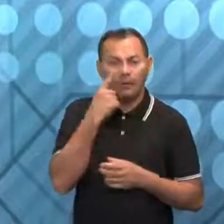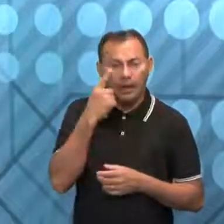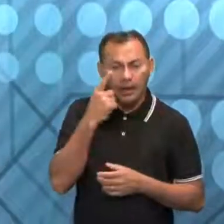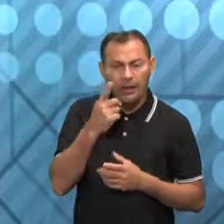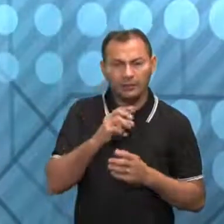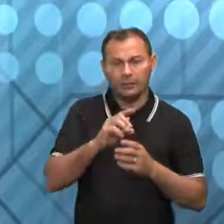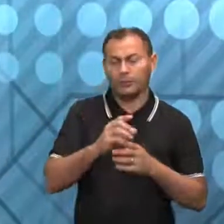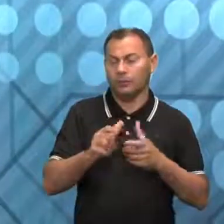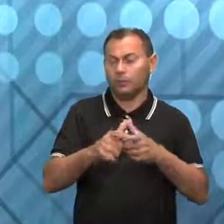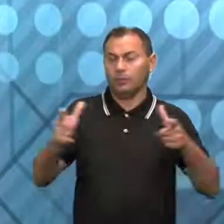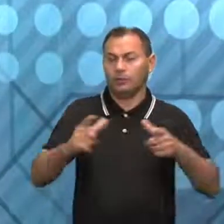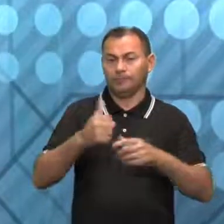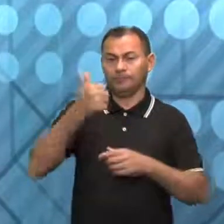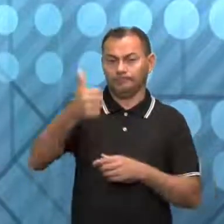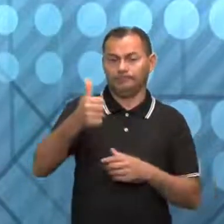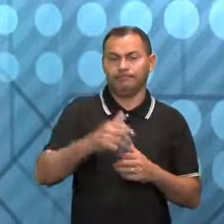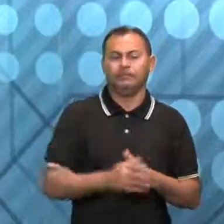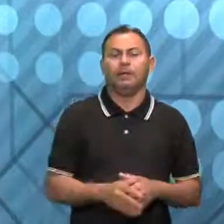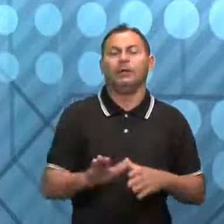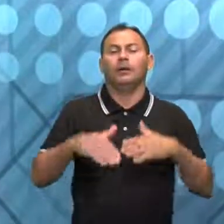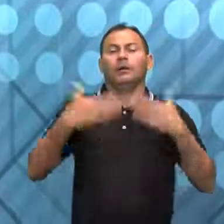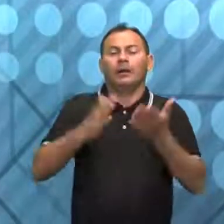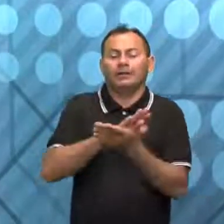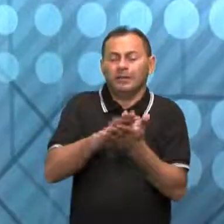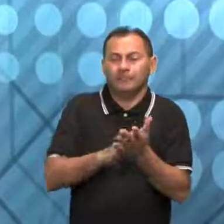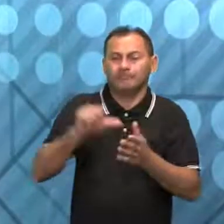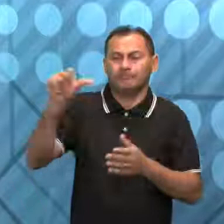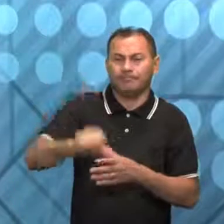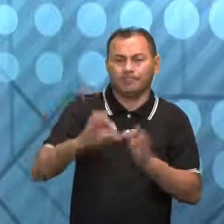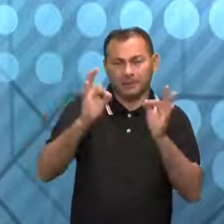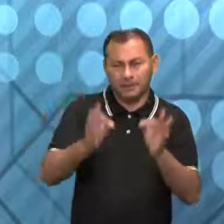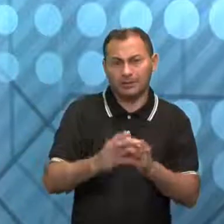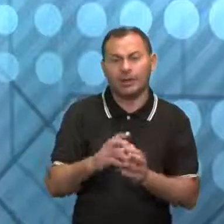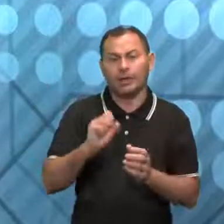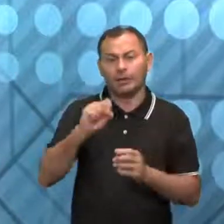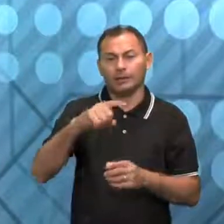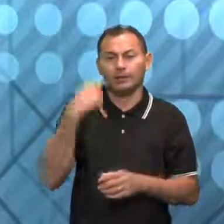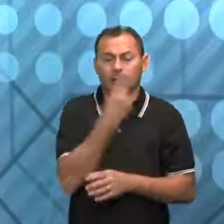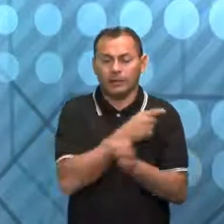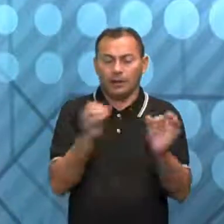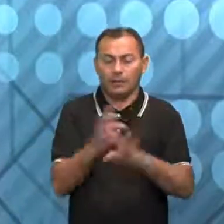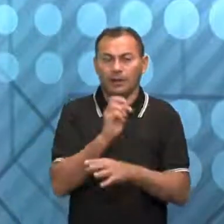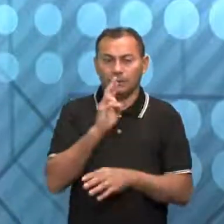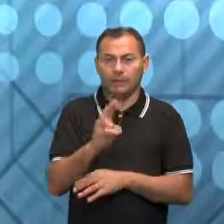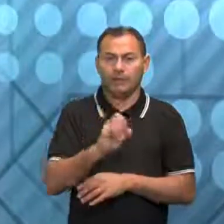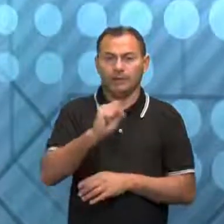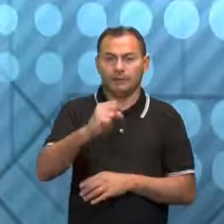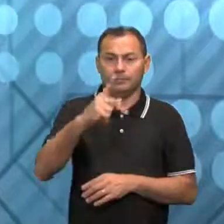as gigantescas vantagens e quase nenhuma desvantagem. Então assim a gente finaliza a resolução dessa situação, problema.